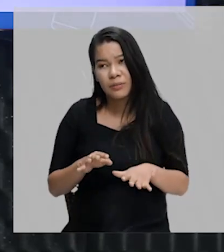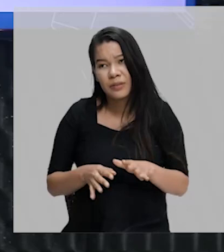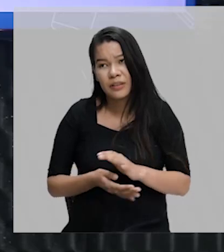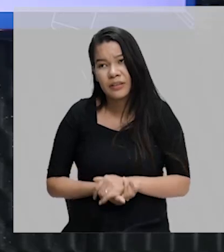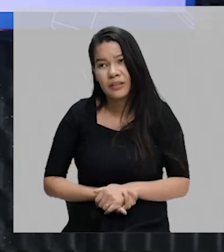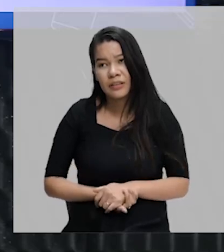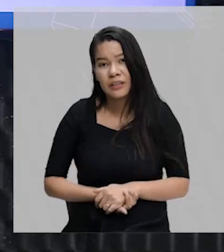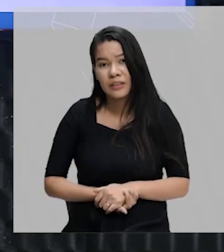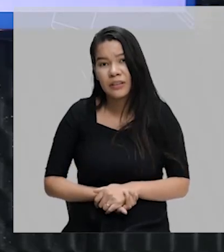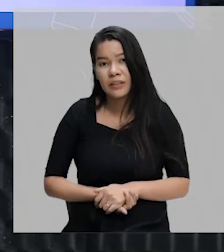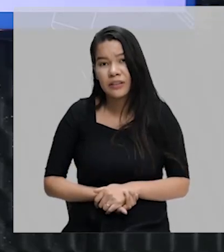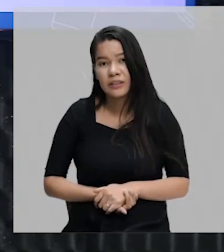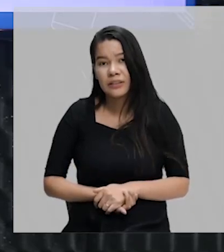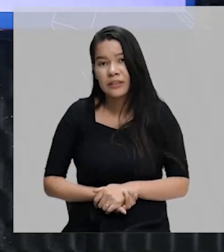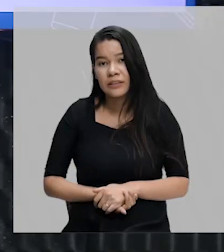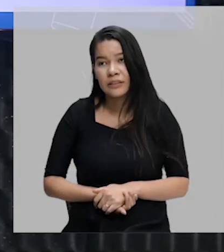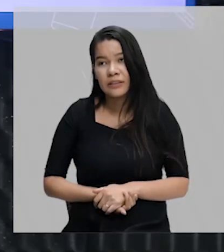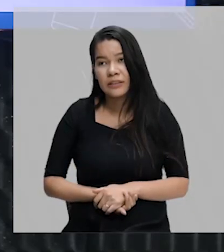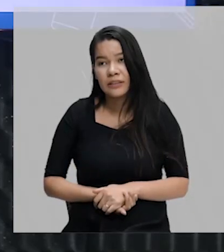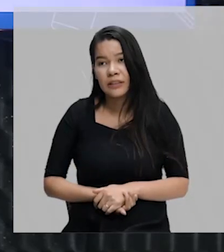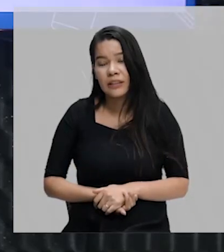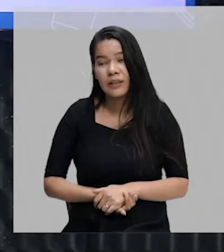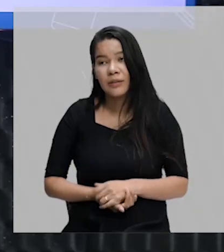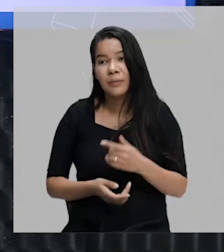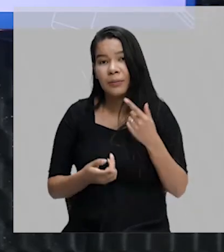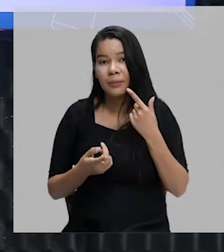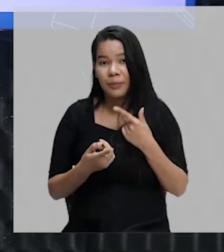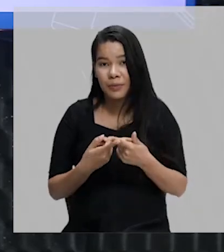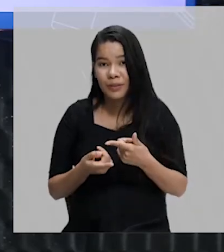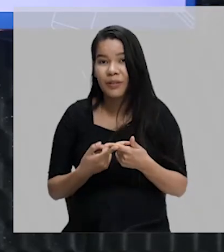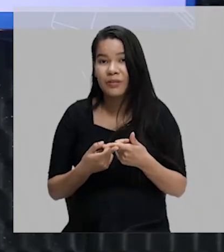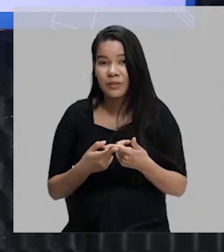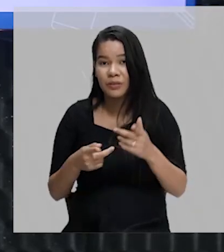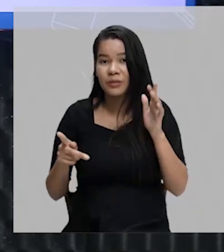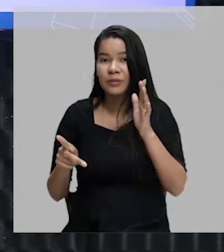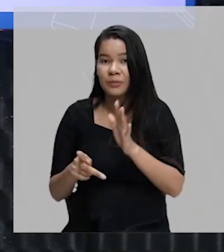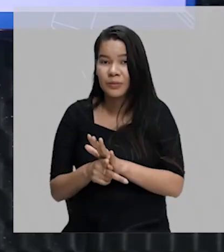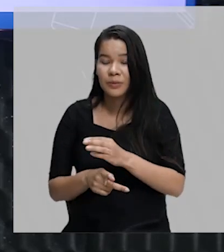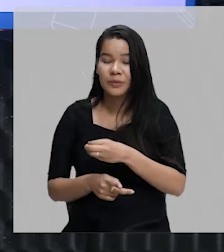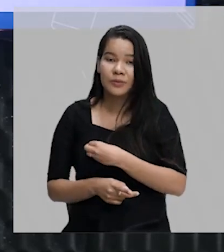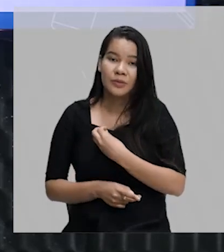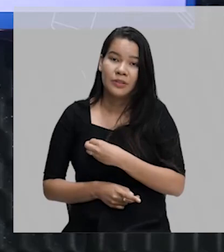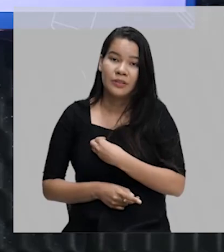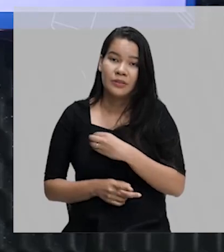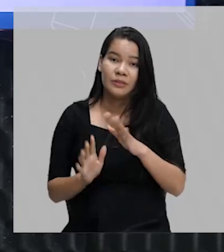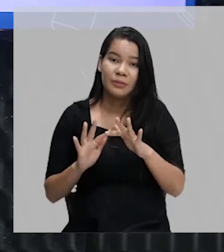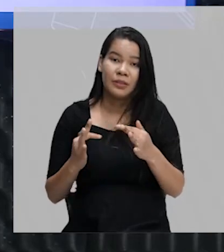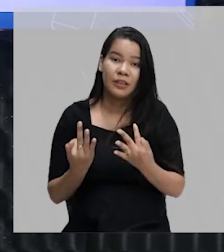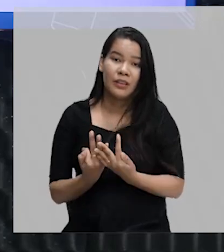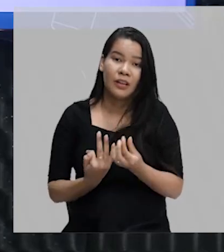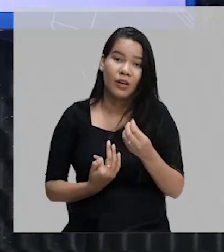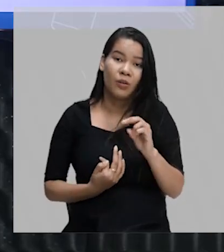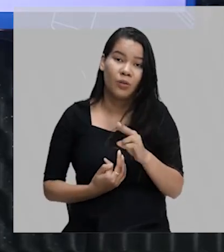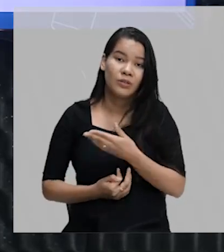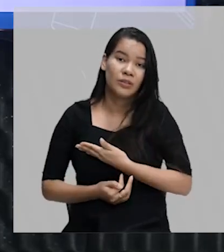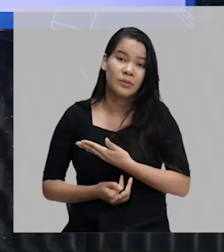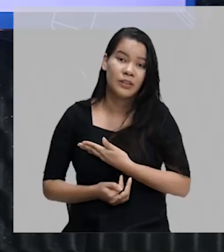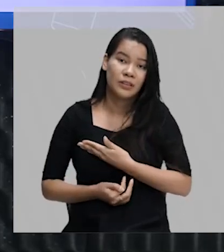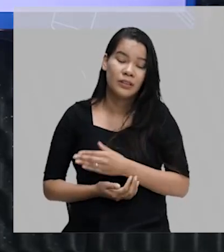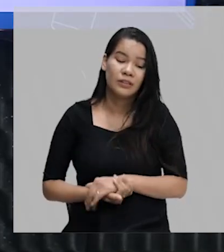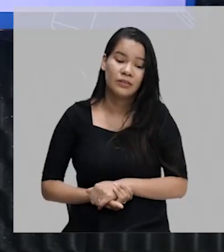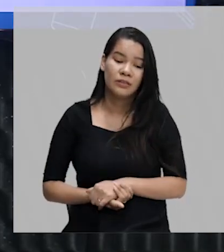segundo os estudos, é parte do seu próprio ciclo de familiar ou de amizades, tá?